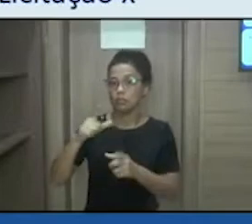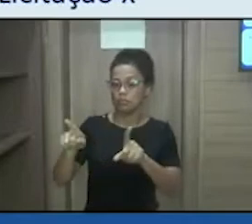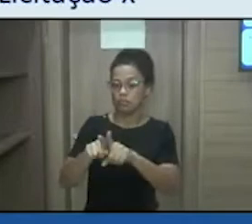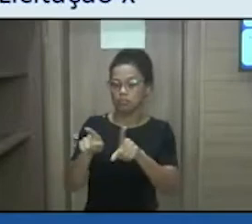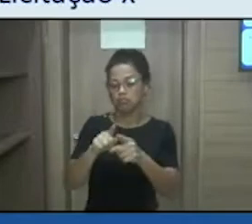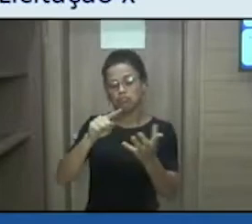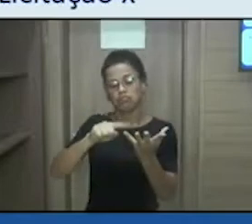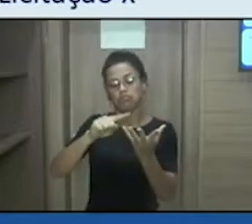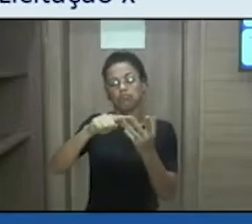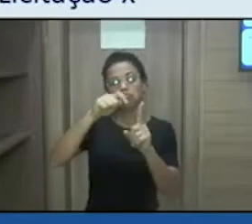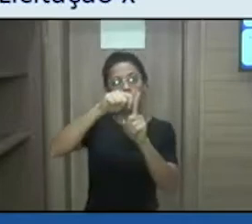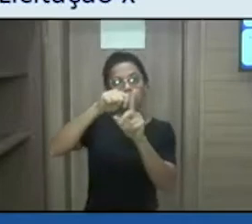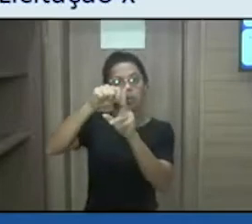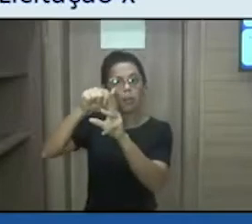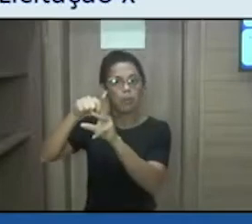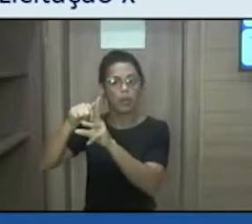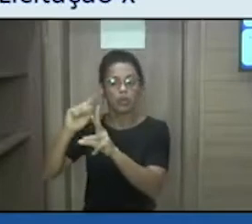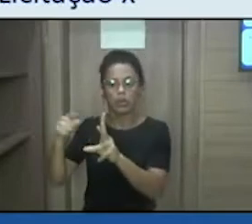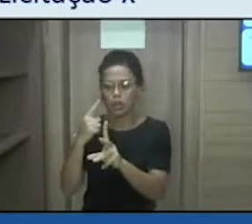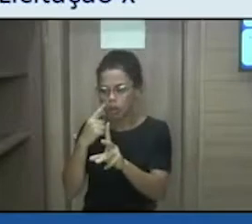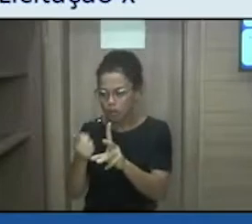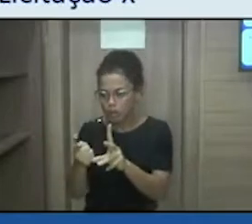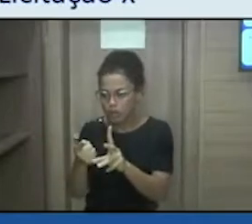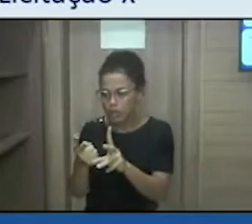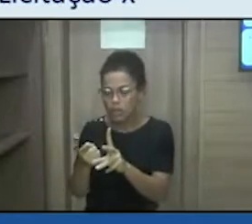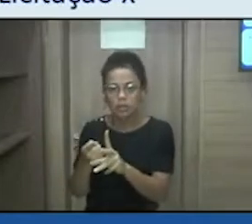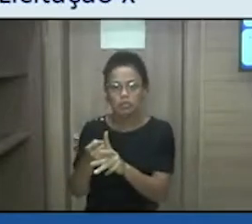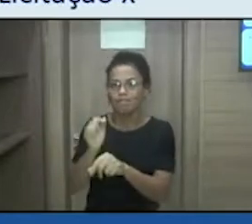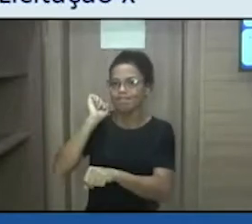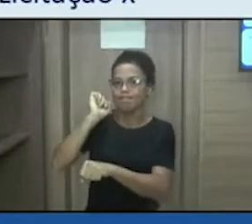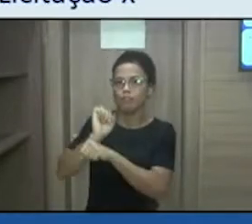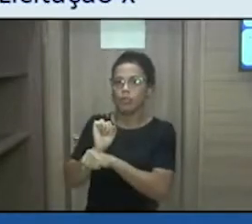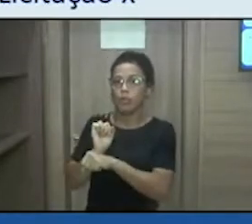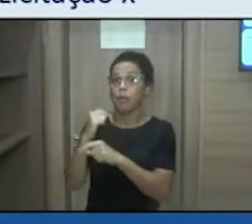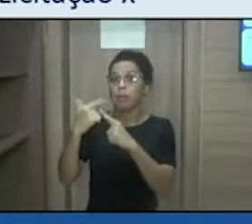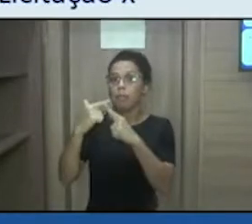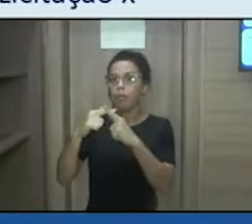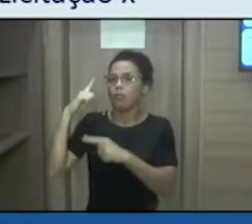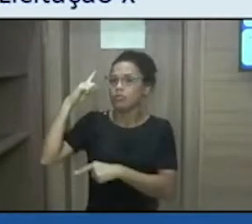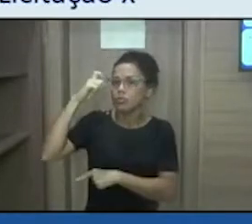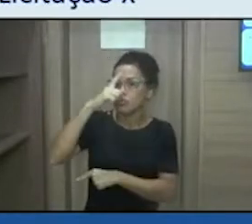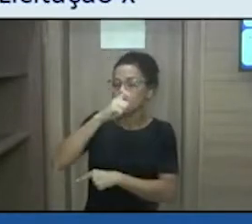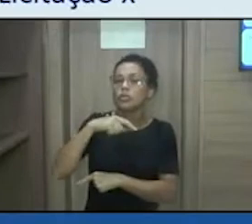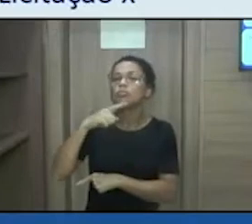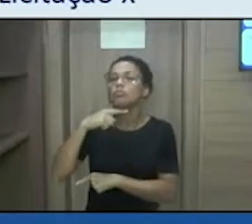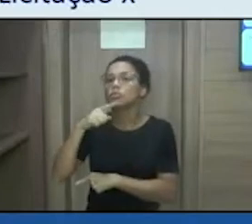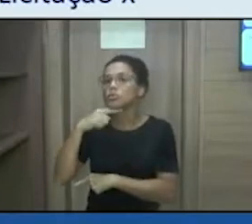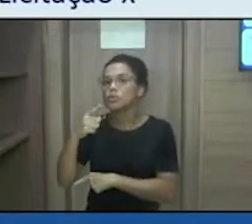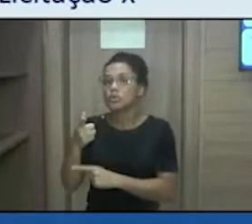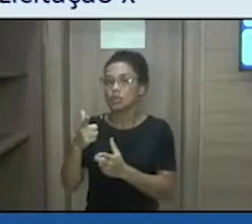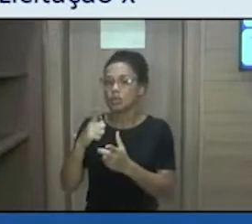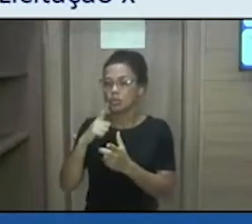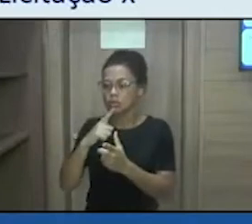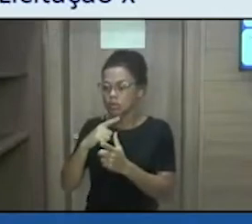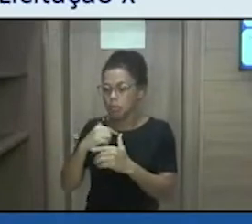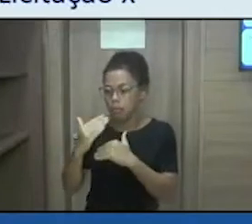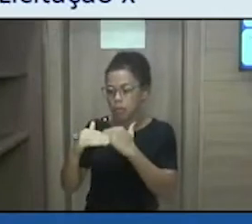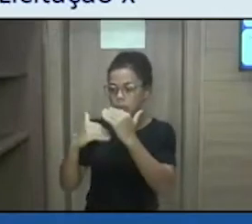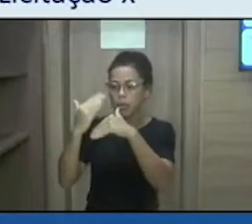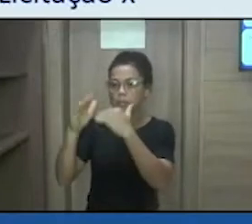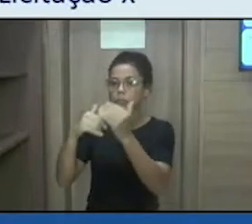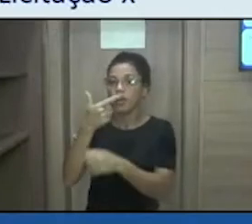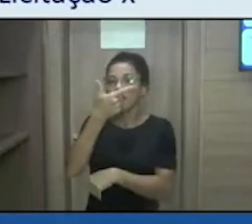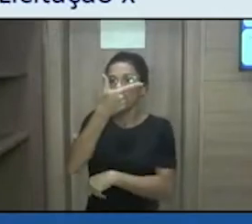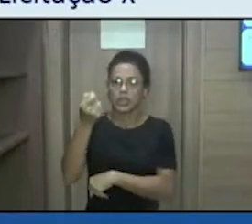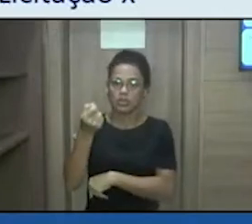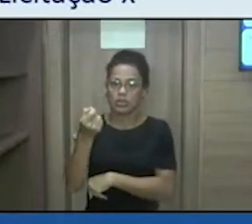gente viu alguns casos de descontinuidade na oferta que compromete ele não alcançar nem essa quantidade mínima de 20 próteses por